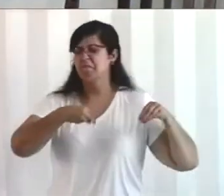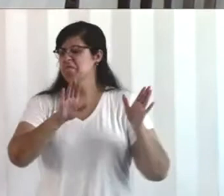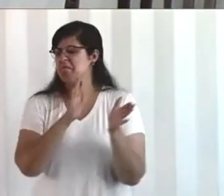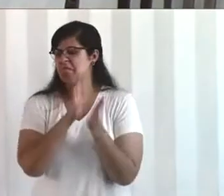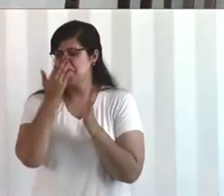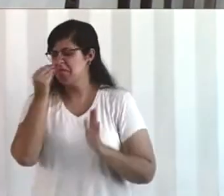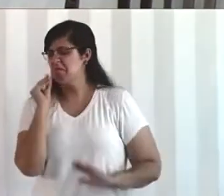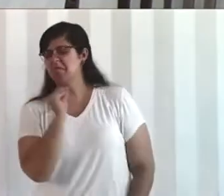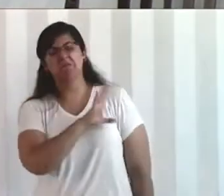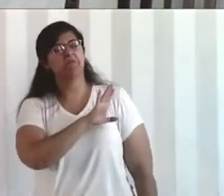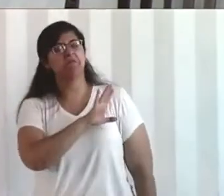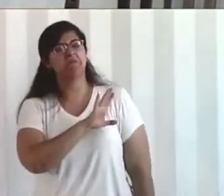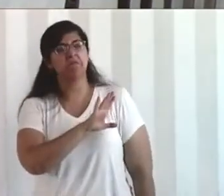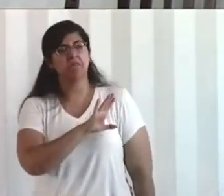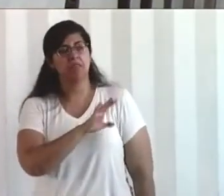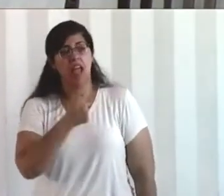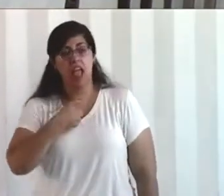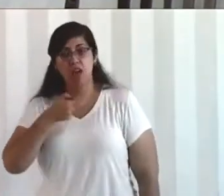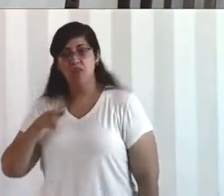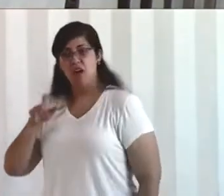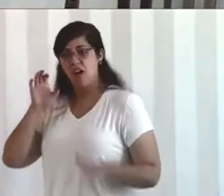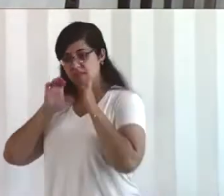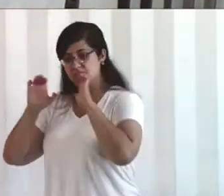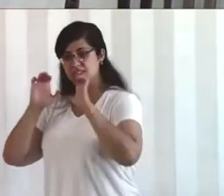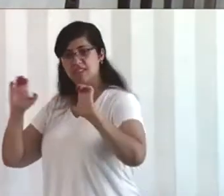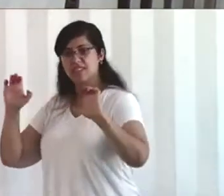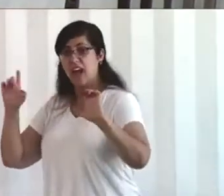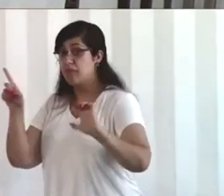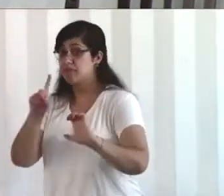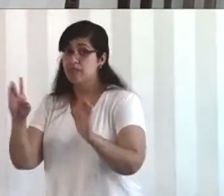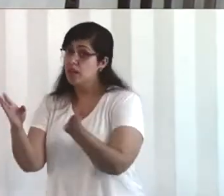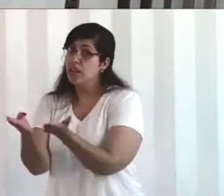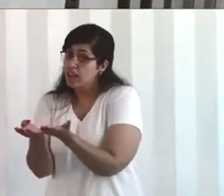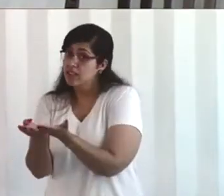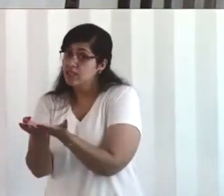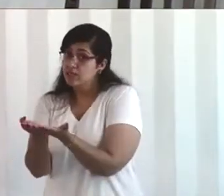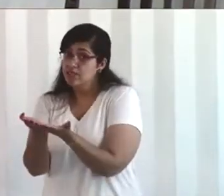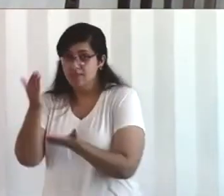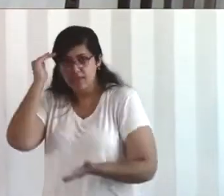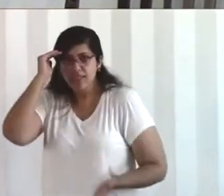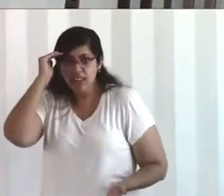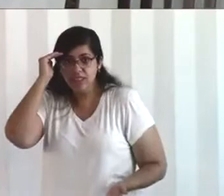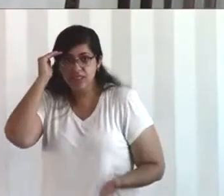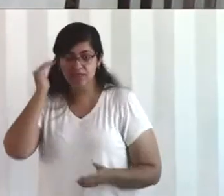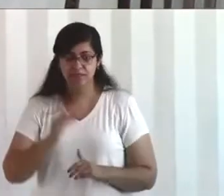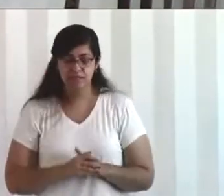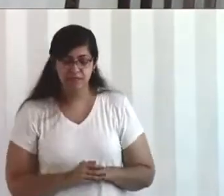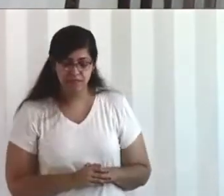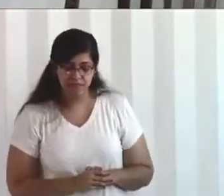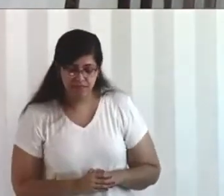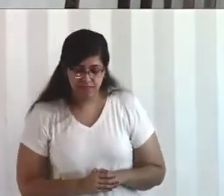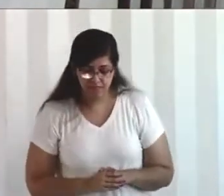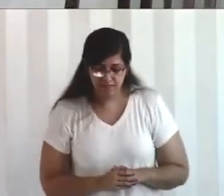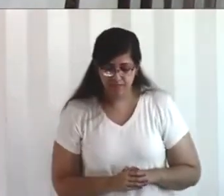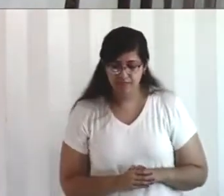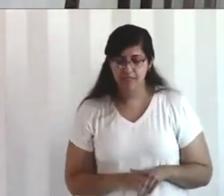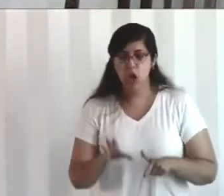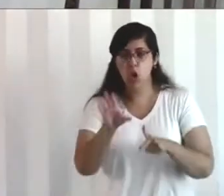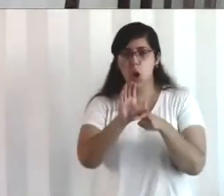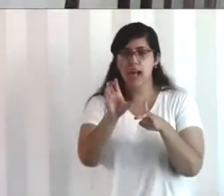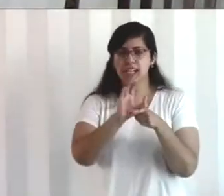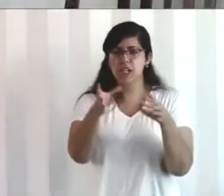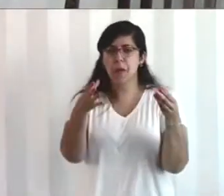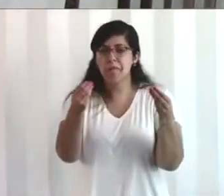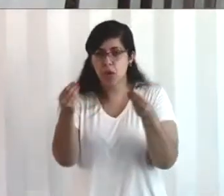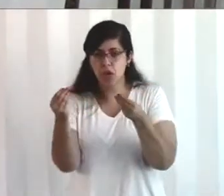agora vou para os gentios. A oposição foi muito grande ao nome de Cristo em Corinto. Se você olhar para frente um